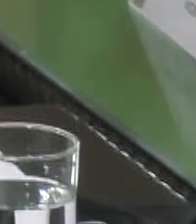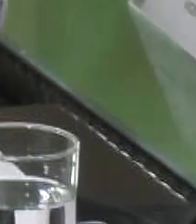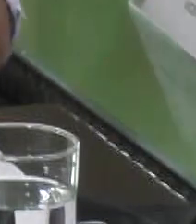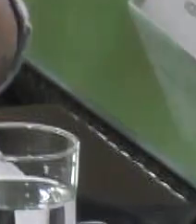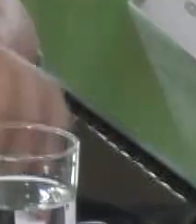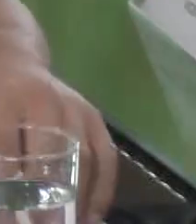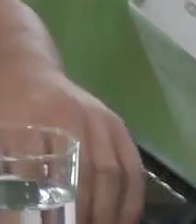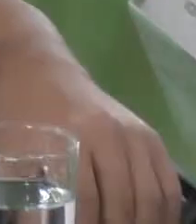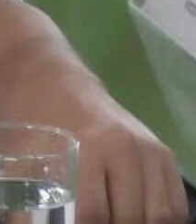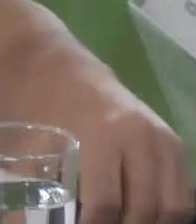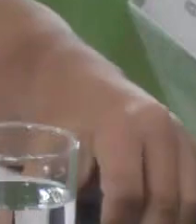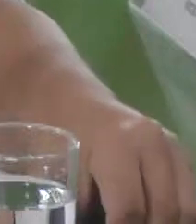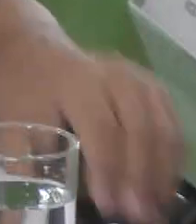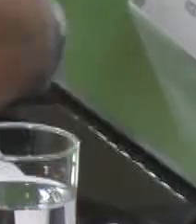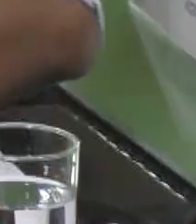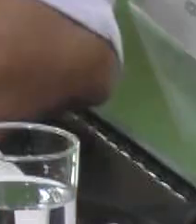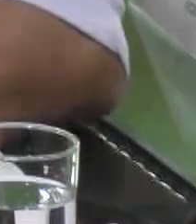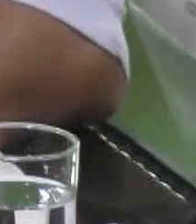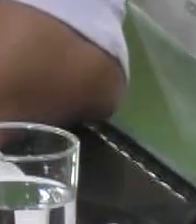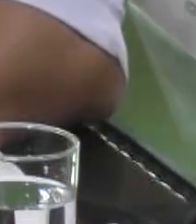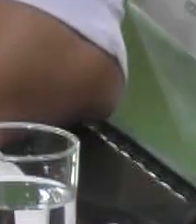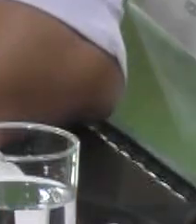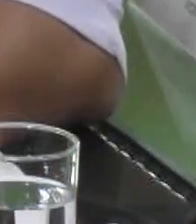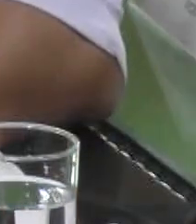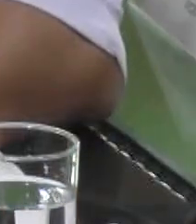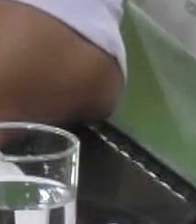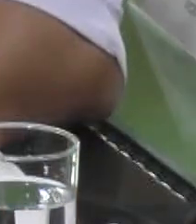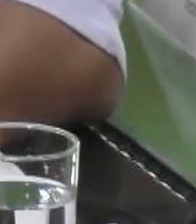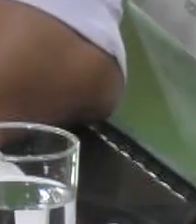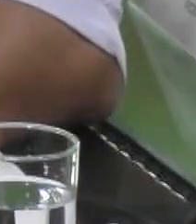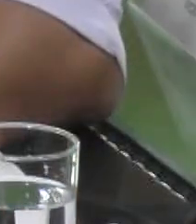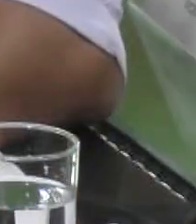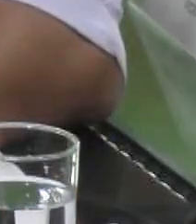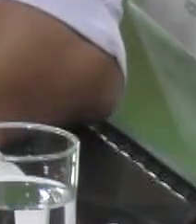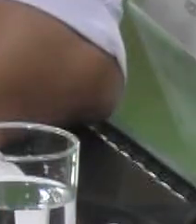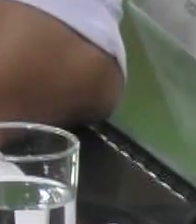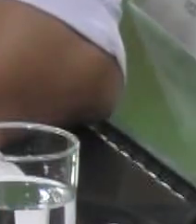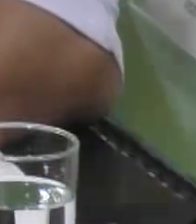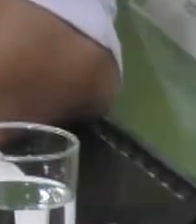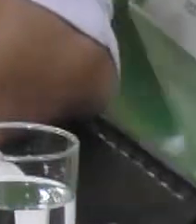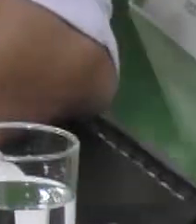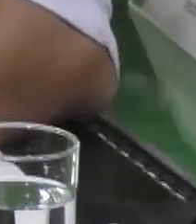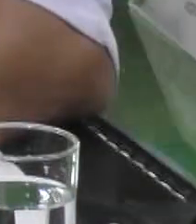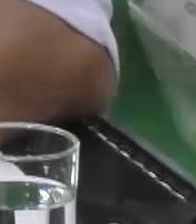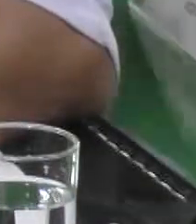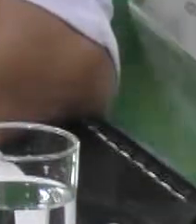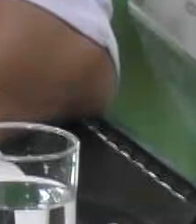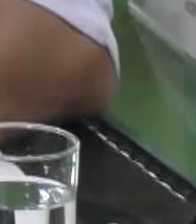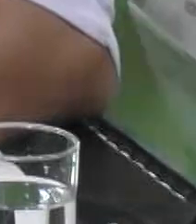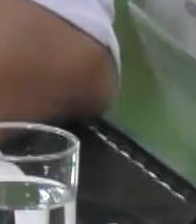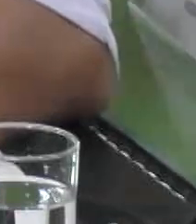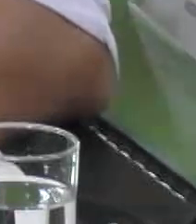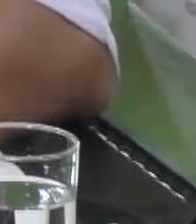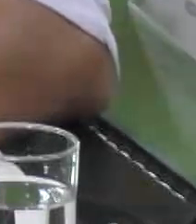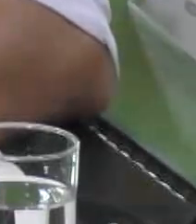deputado Márcio Pacheco, líder do governo, me parece que também, salvo engano, o deputado Alexandre Knoploch, se